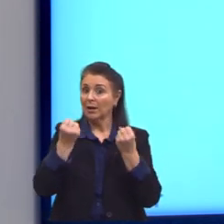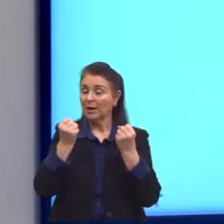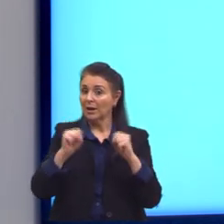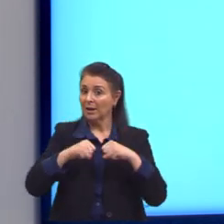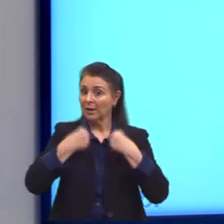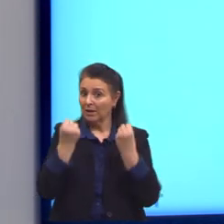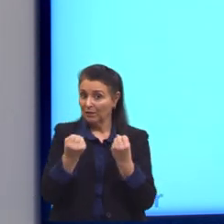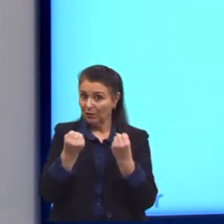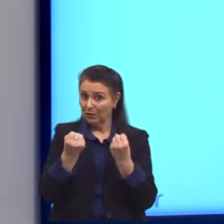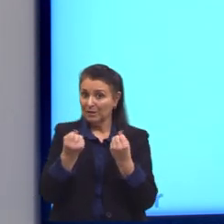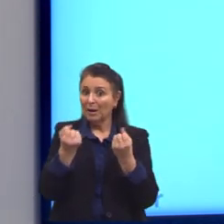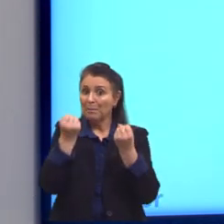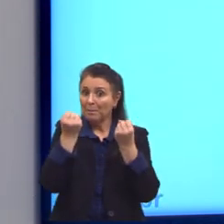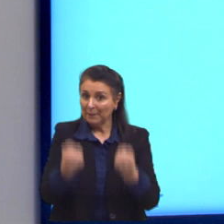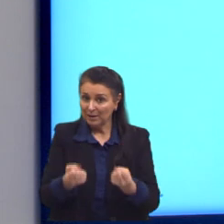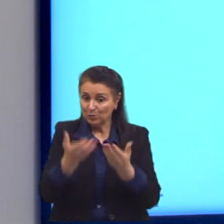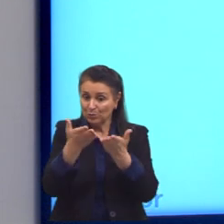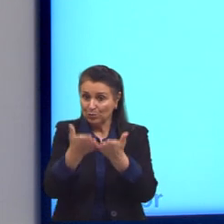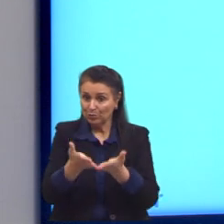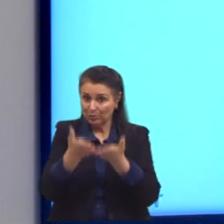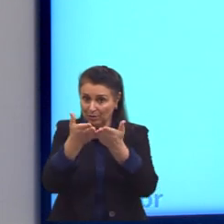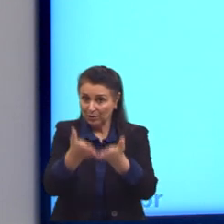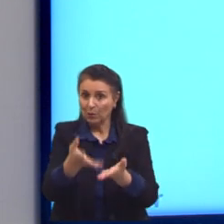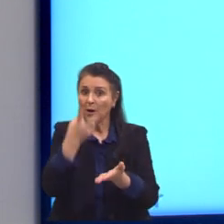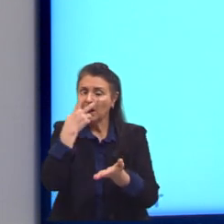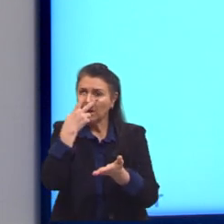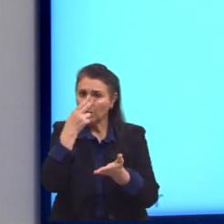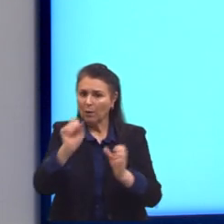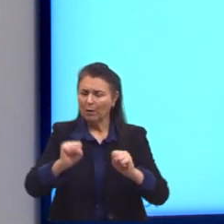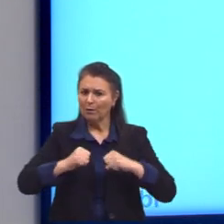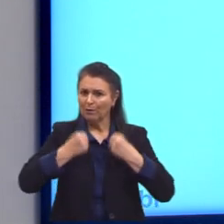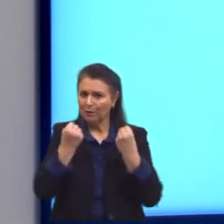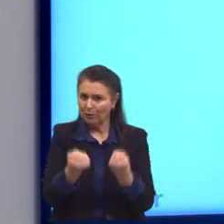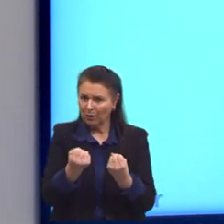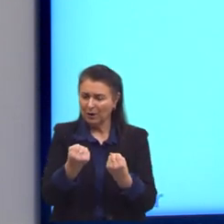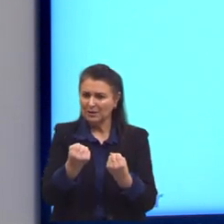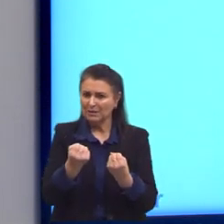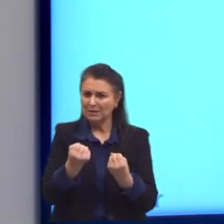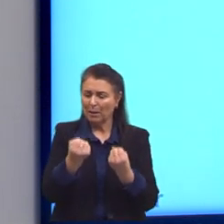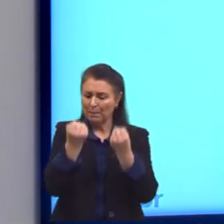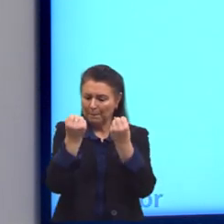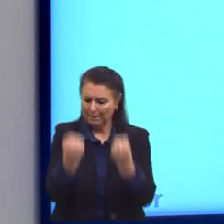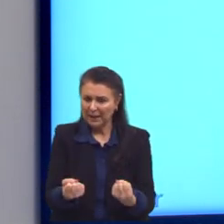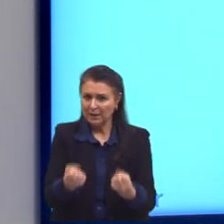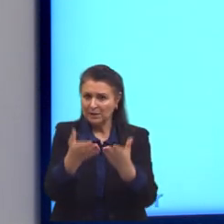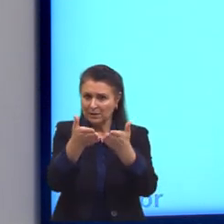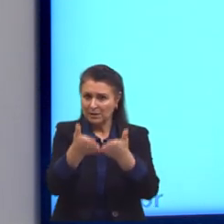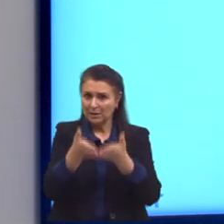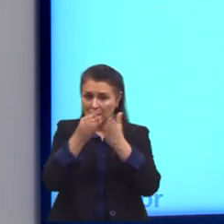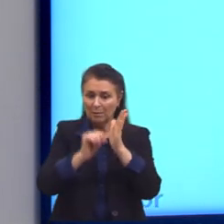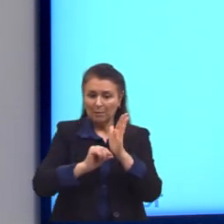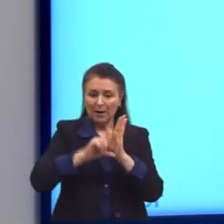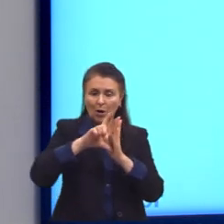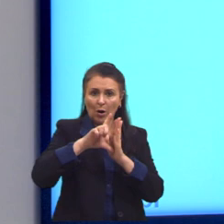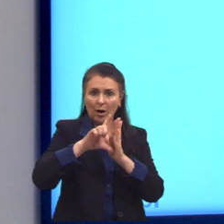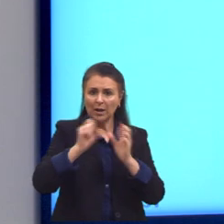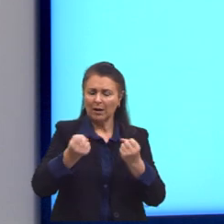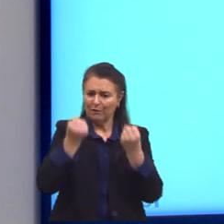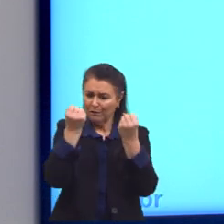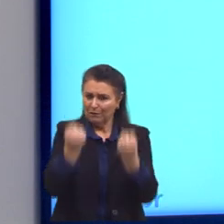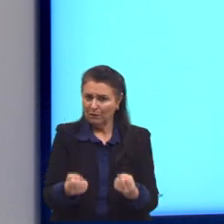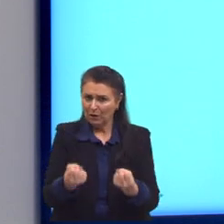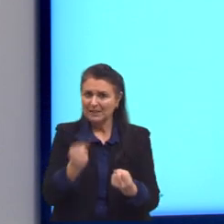do preto petroleiro igual a força peso do petroleiro maior que a força peso da água